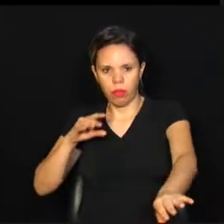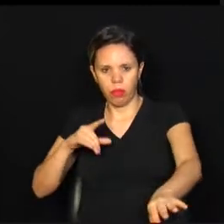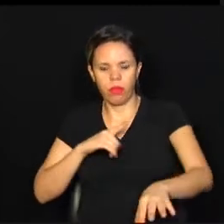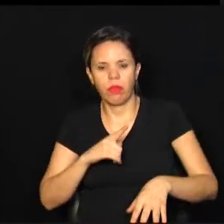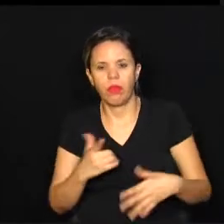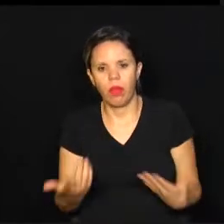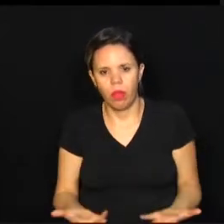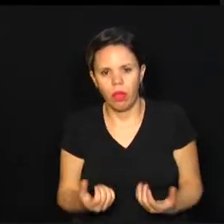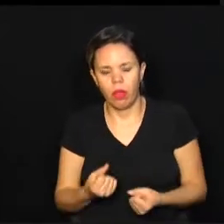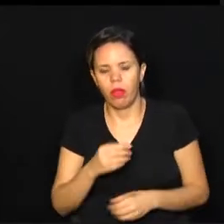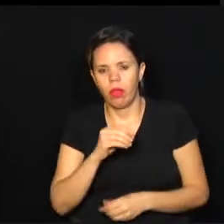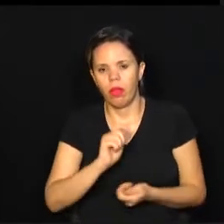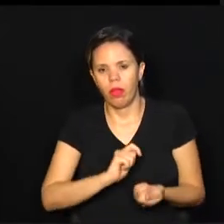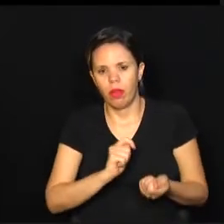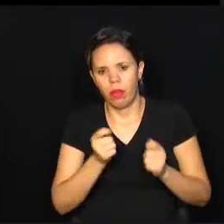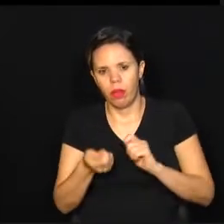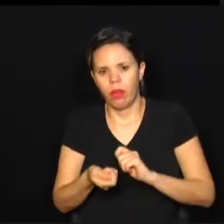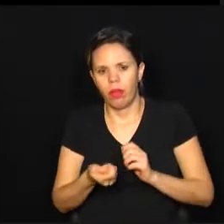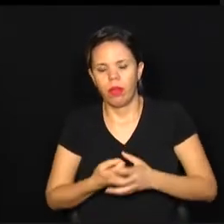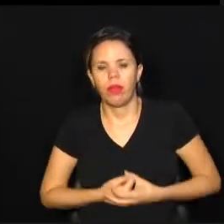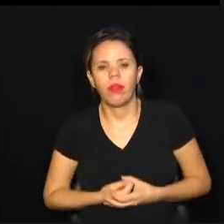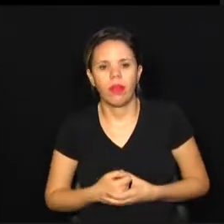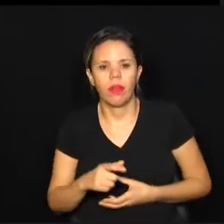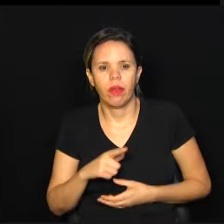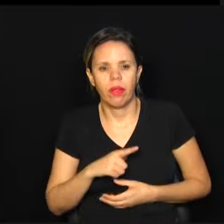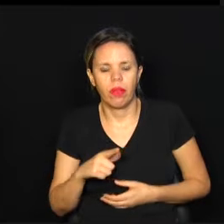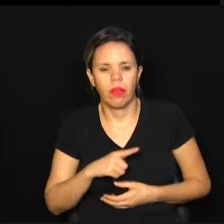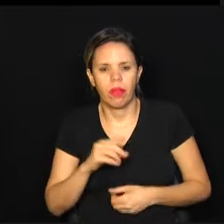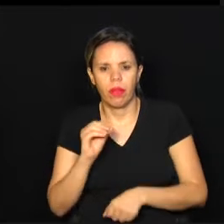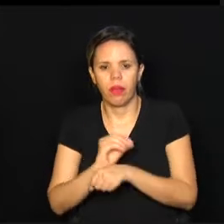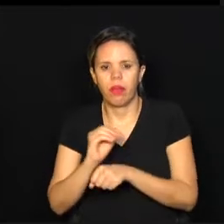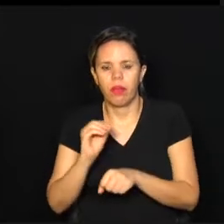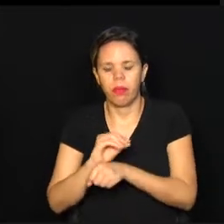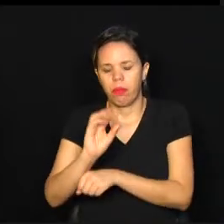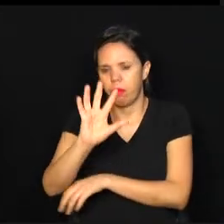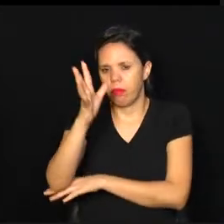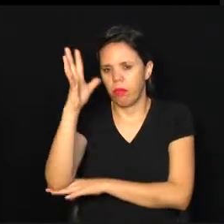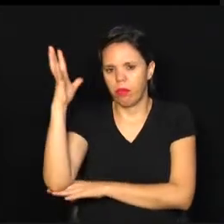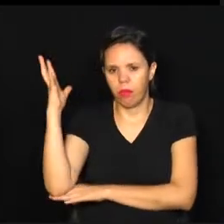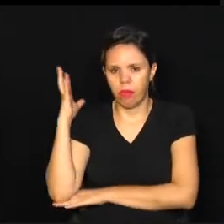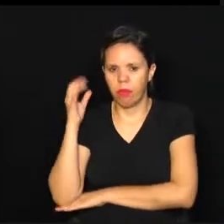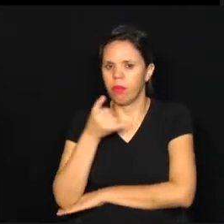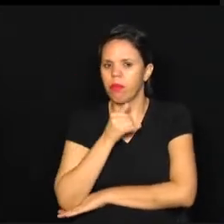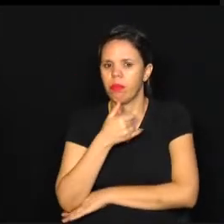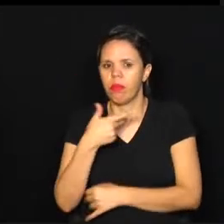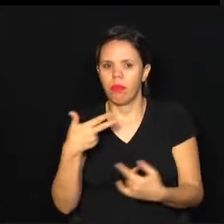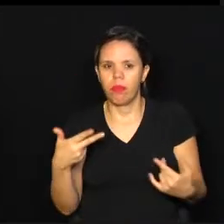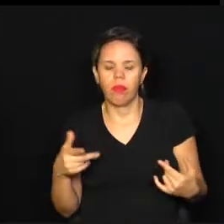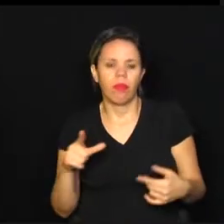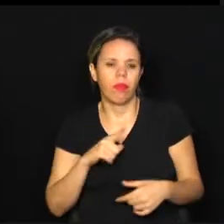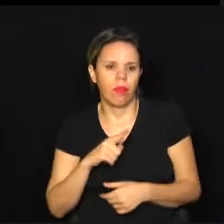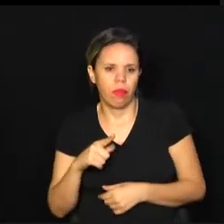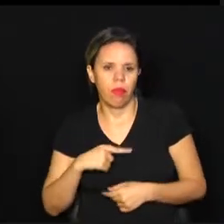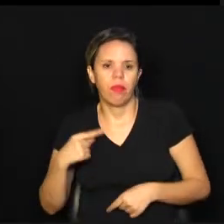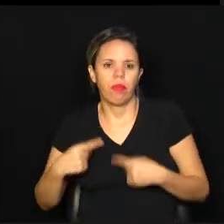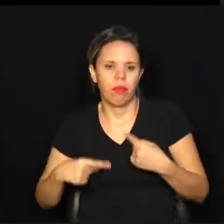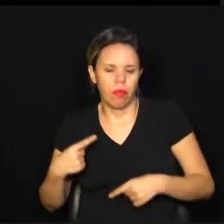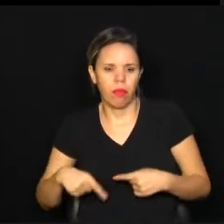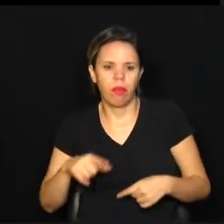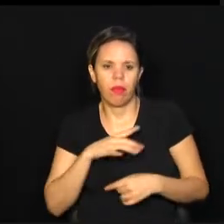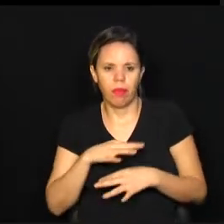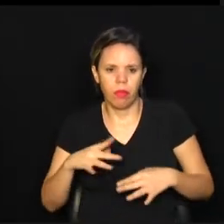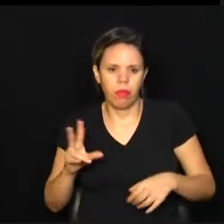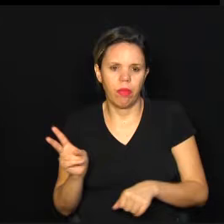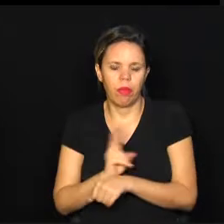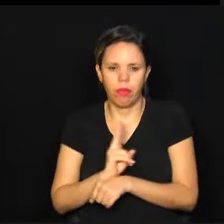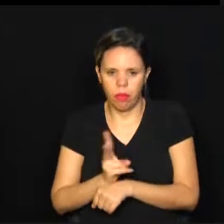que é recolocado. Temos a questão da preservação ambiental, da ecoenergia. Temos o debate da cidade, da